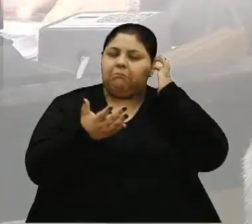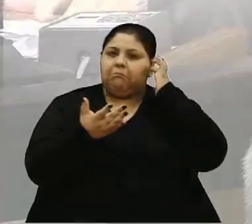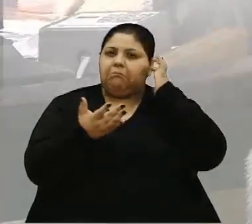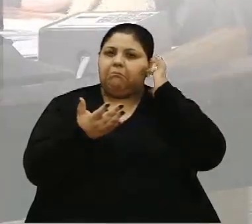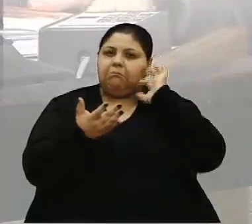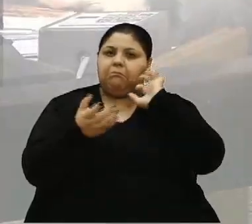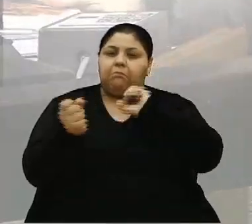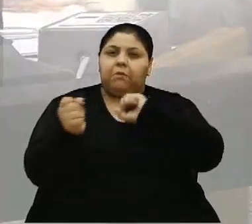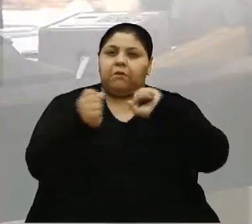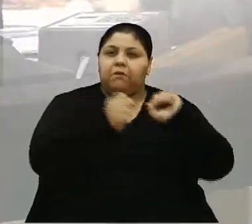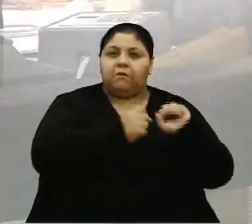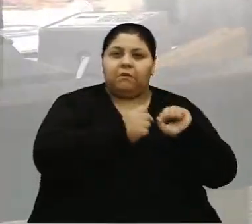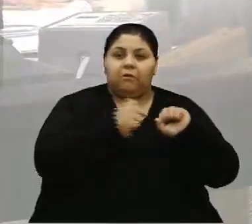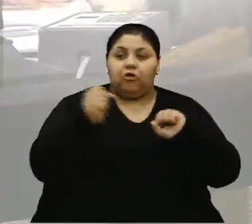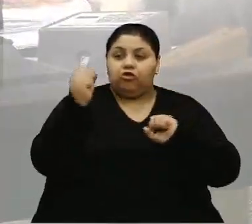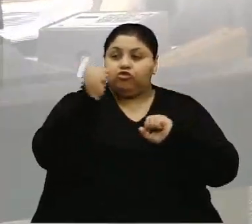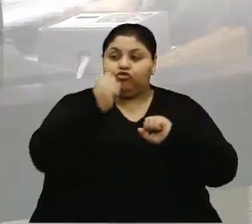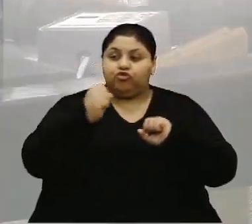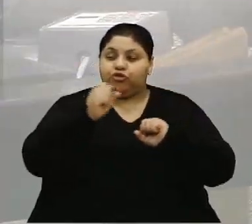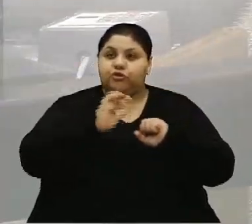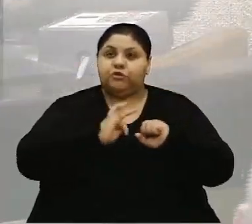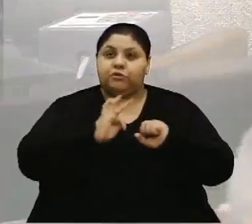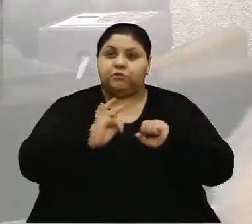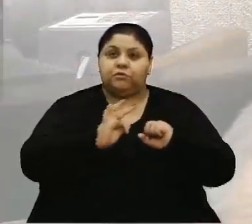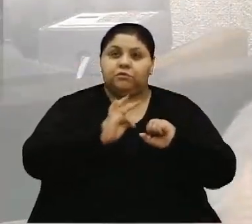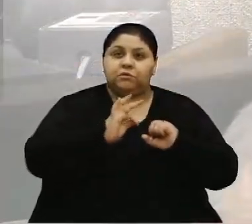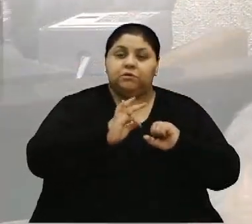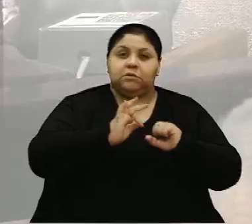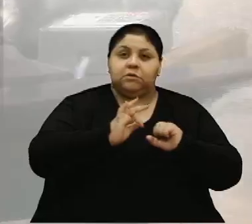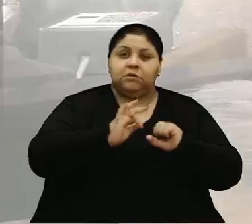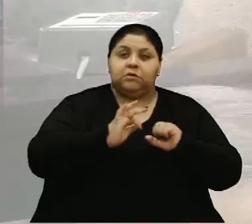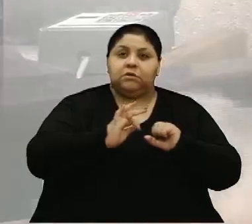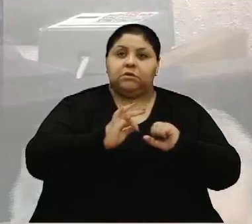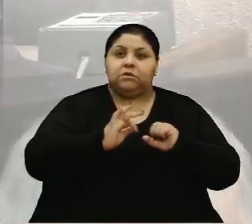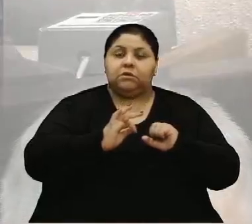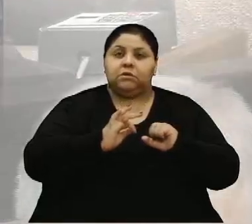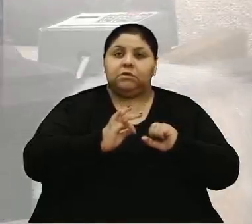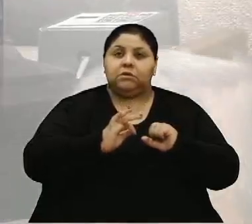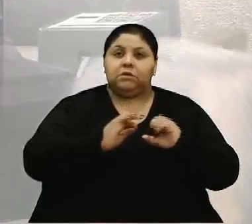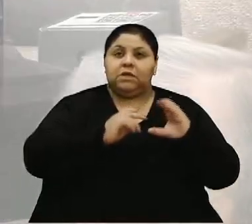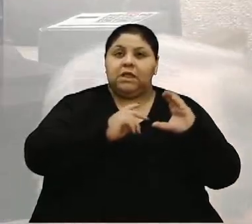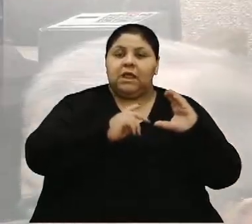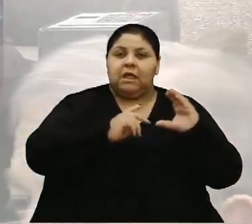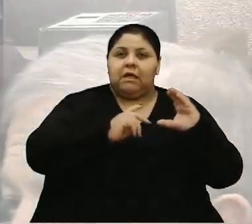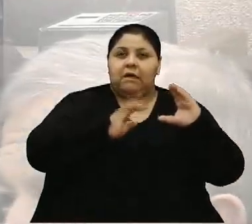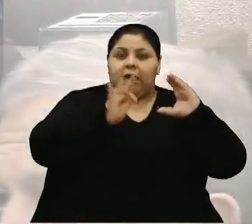o poder do Senado Federal, da Câmara Federal, não é suficiente.